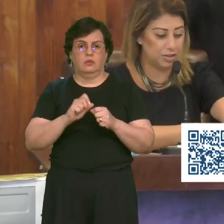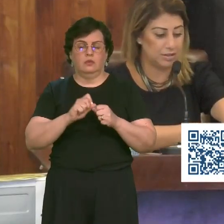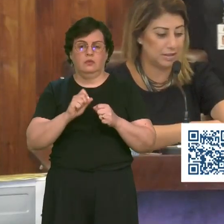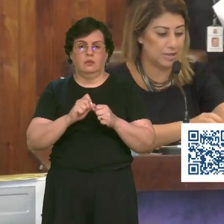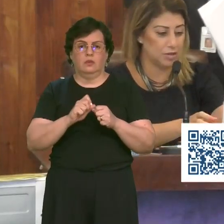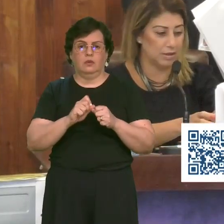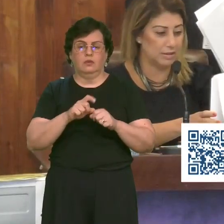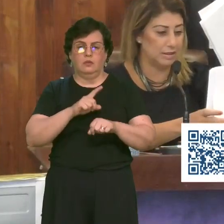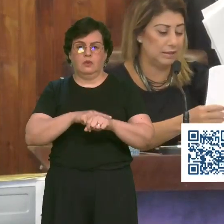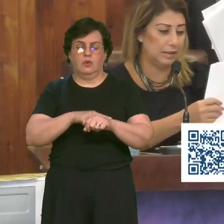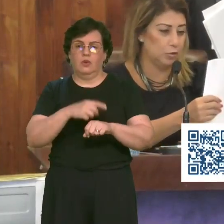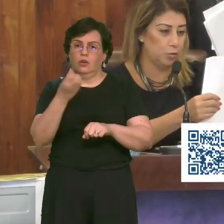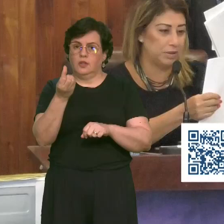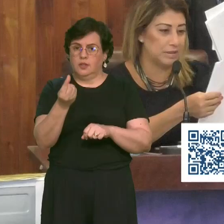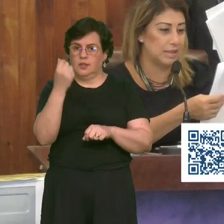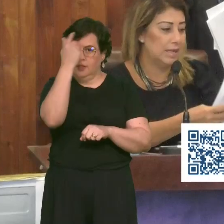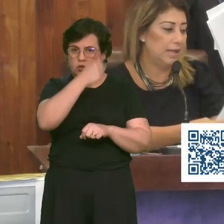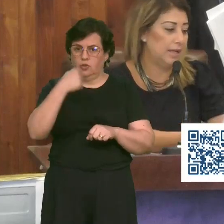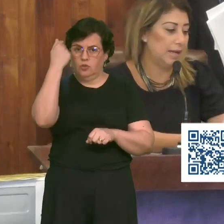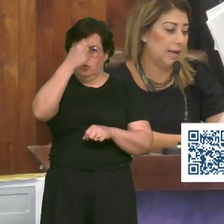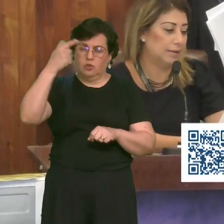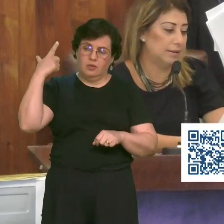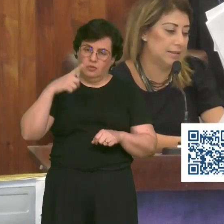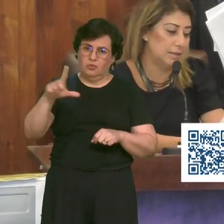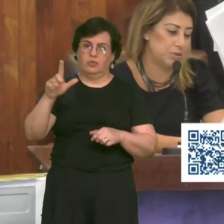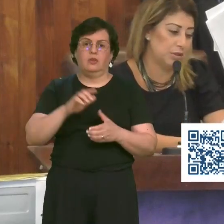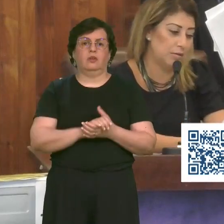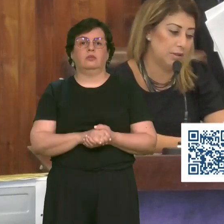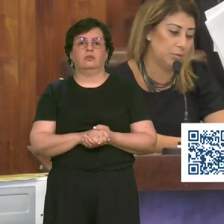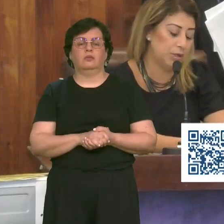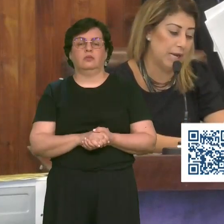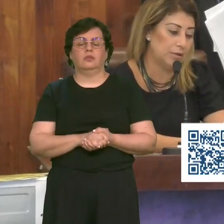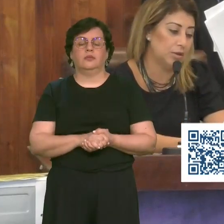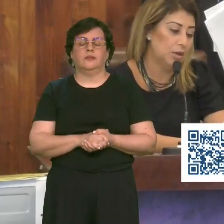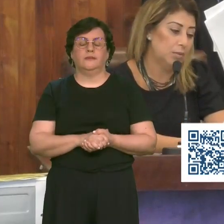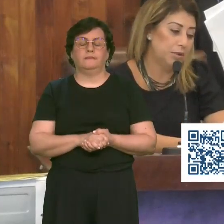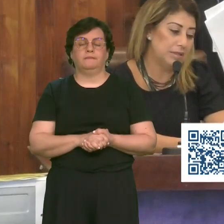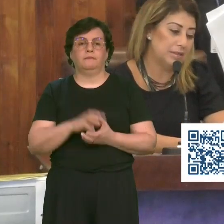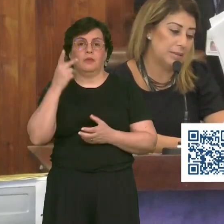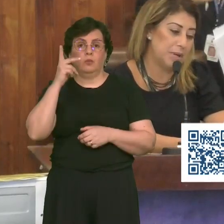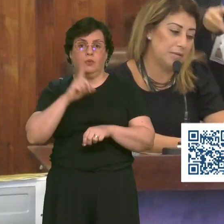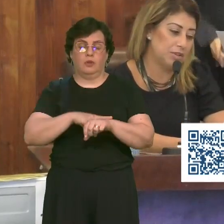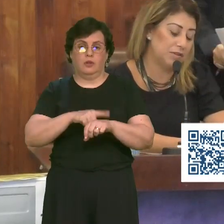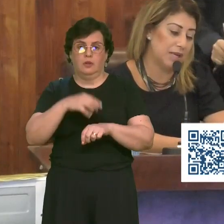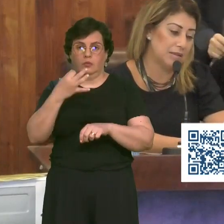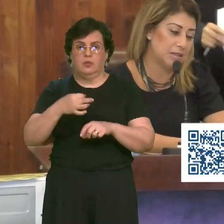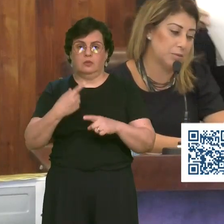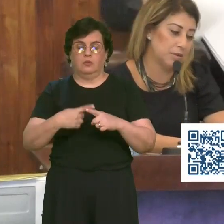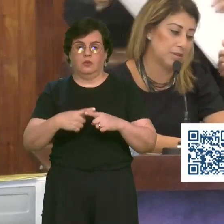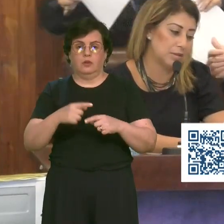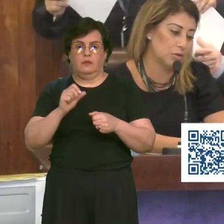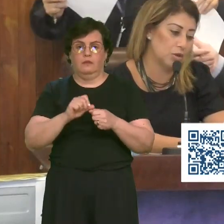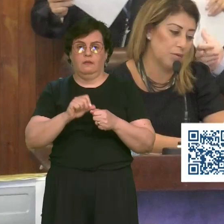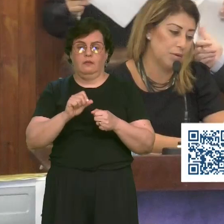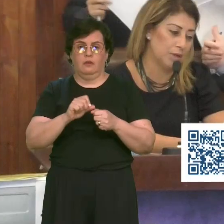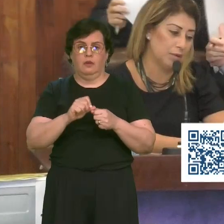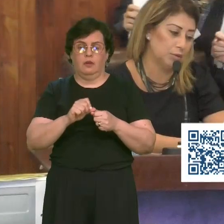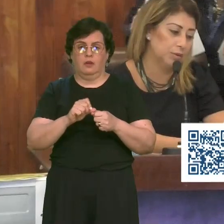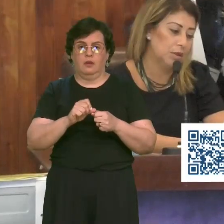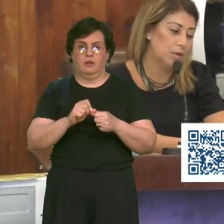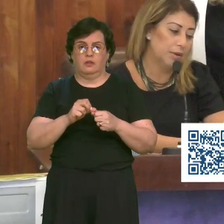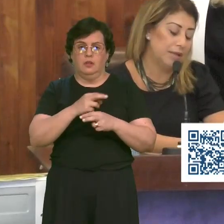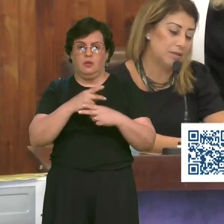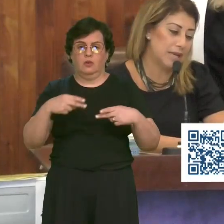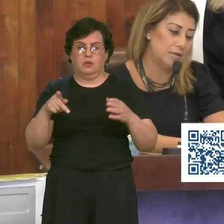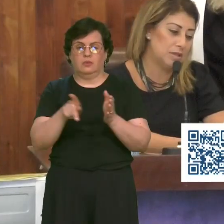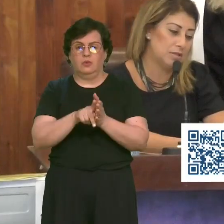expediente de 6 horas interruptas em caráter excepcional e temporário pois desempenho atividades expostas ao sol e ao